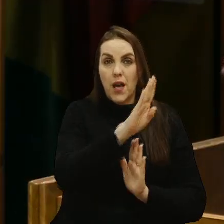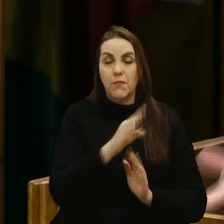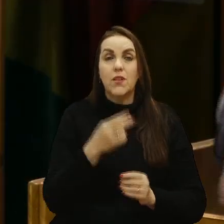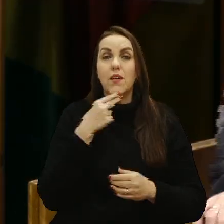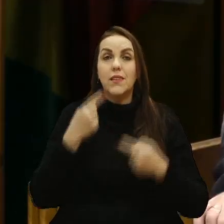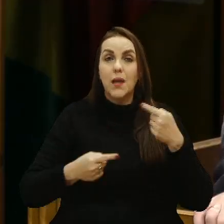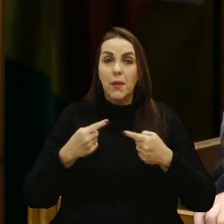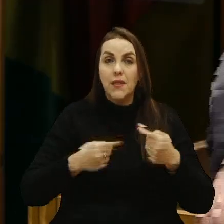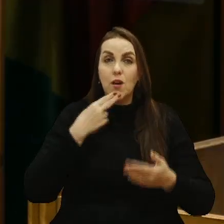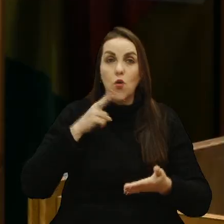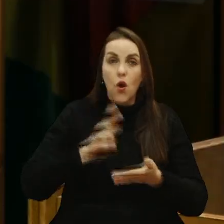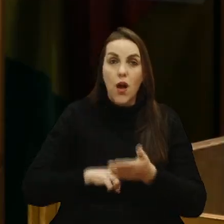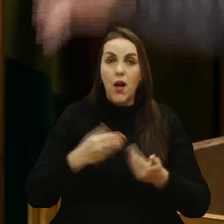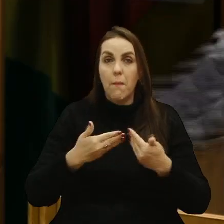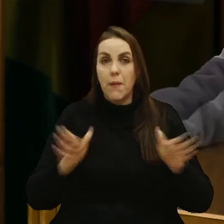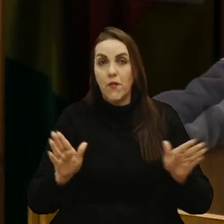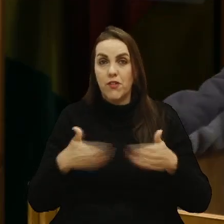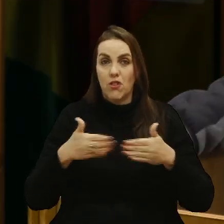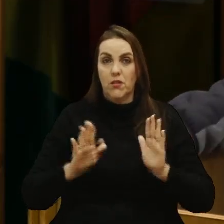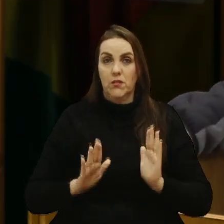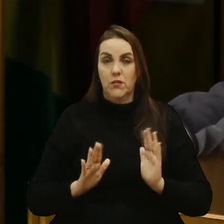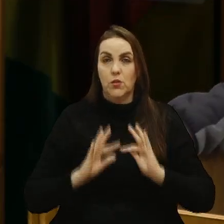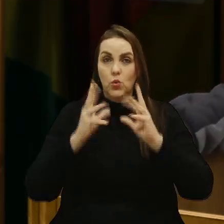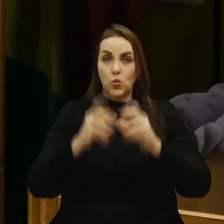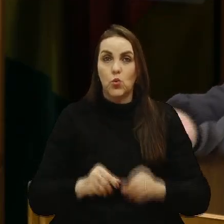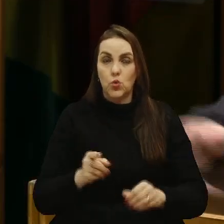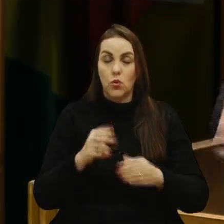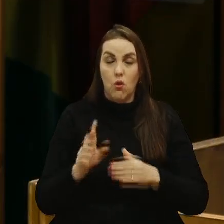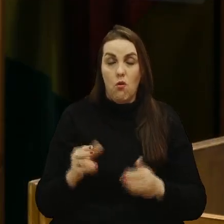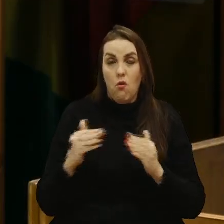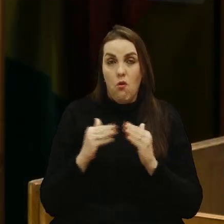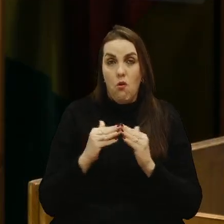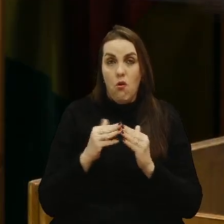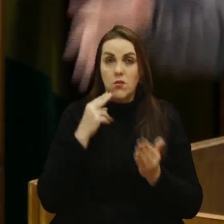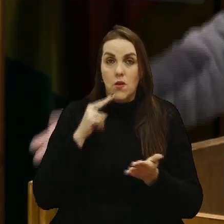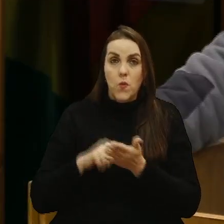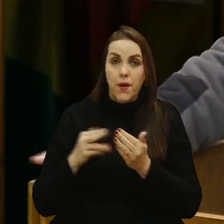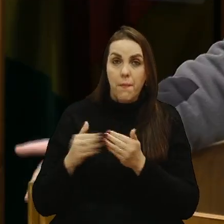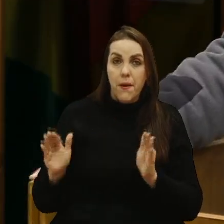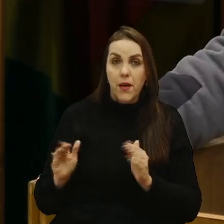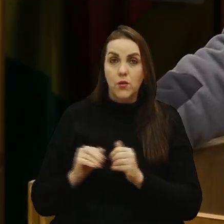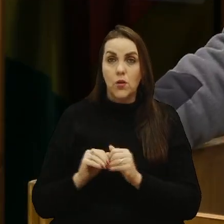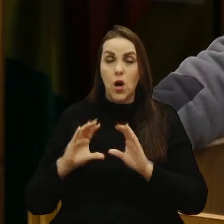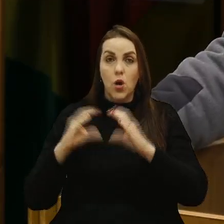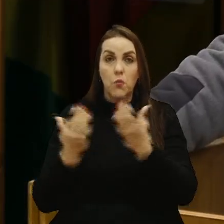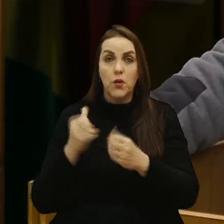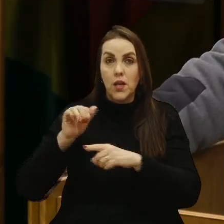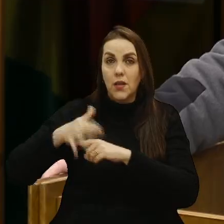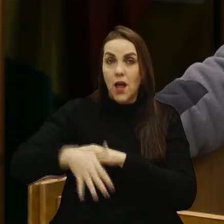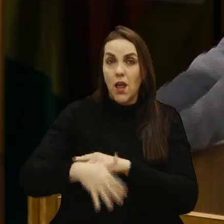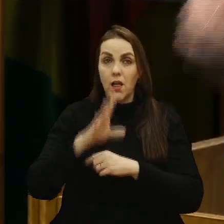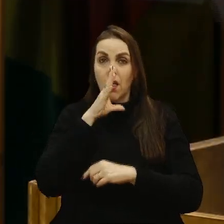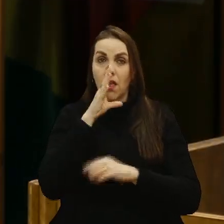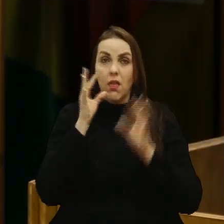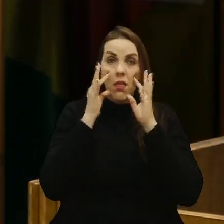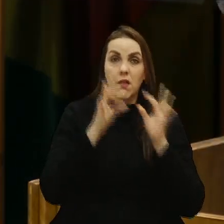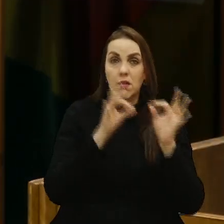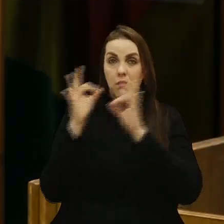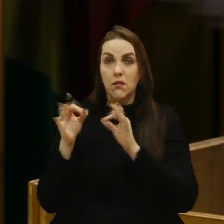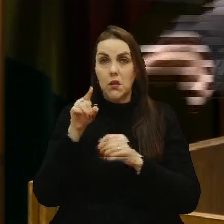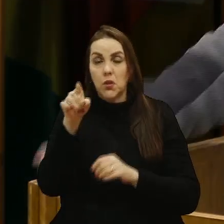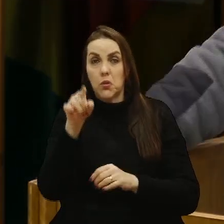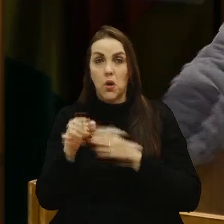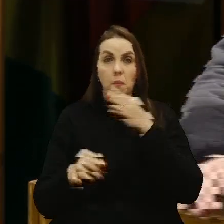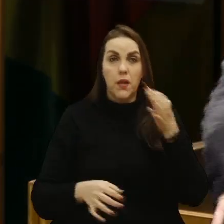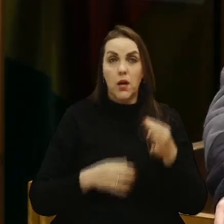aberto ou vai ficar fechado. E todo mundo aqui é a favor do Correio ficar aberto. Daí a comunidade de Galópolis fica aqui nos vendo, eu com as minhas posições, o senhor com as do